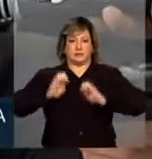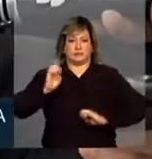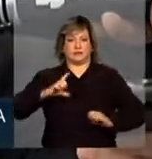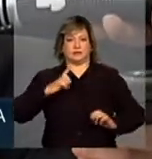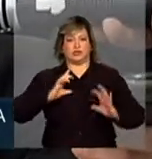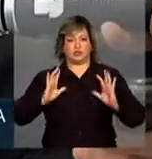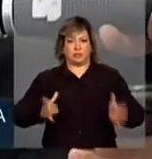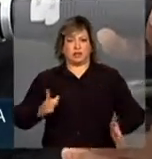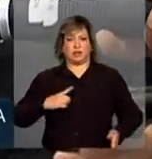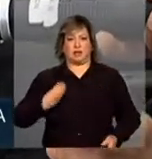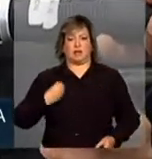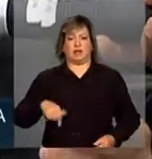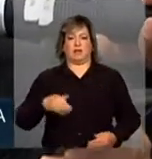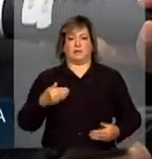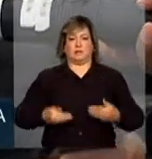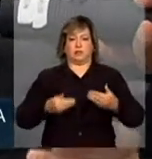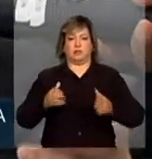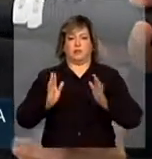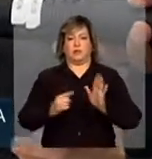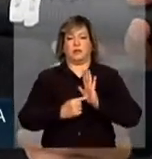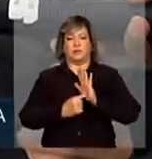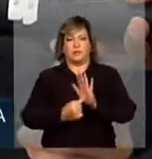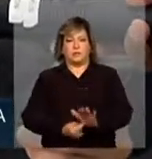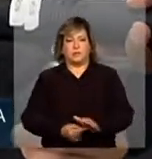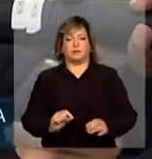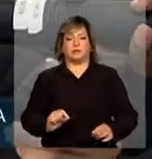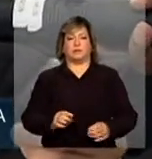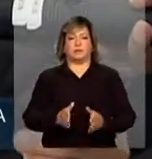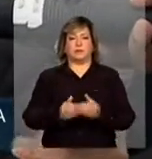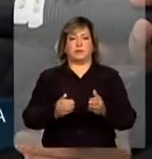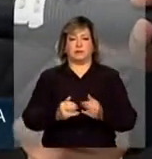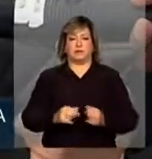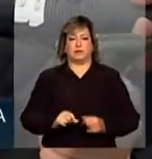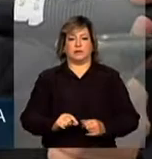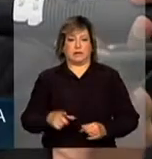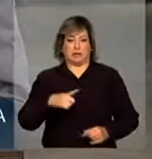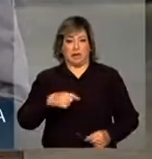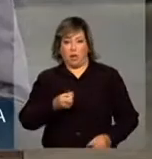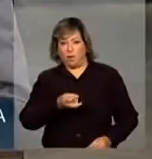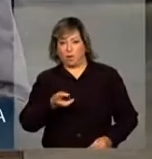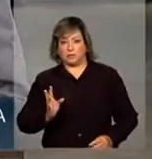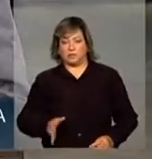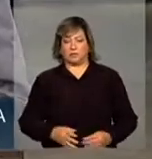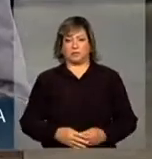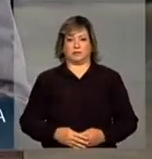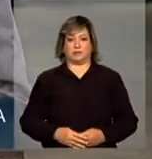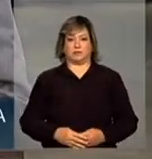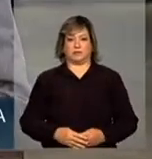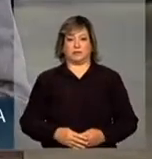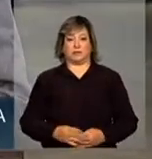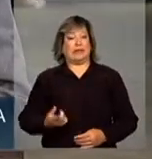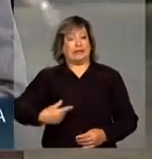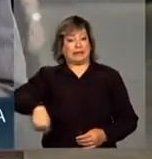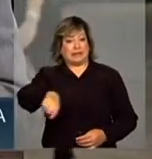que já estão nesse processo, que já apresentaram o pedido e que devem pegar esses terminais? Desses, já tem algumas empresas.